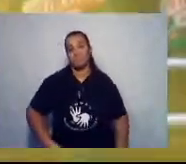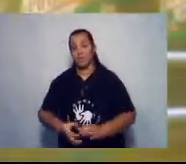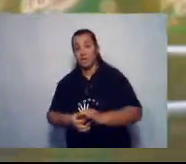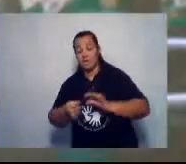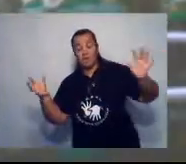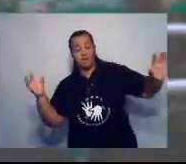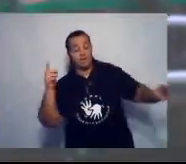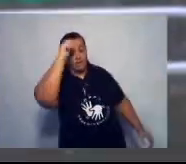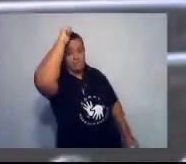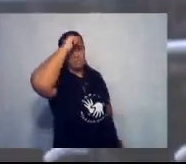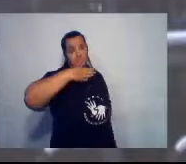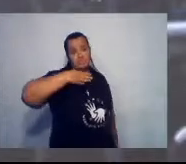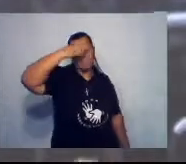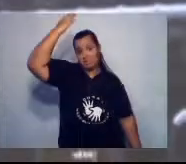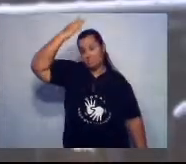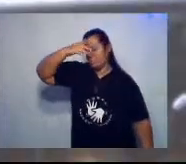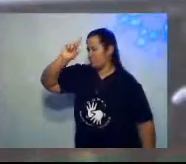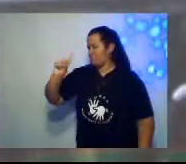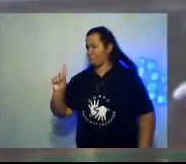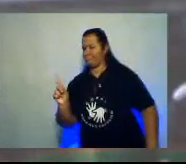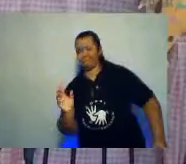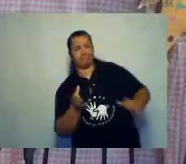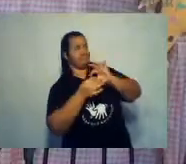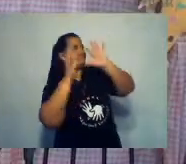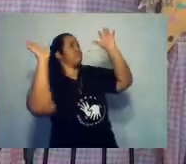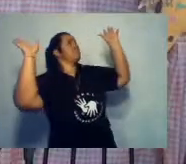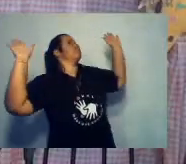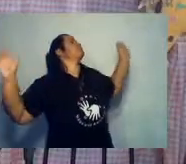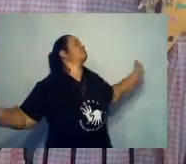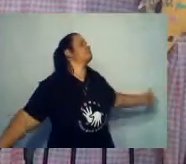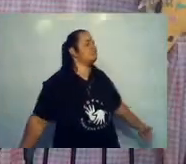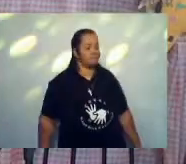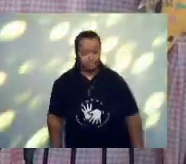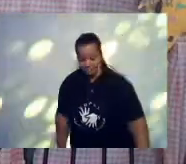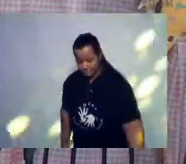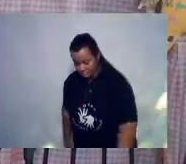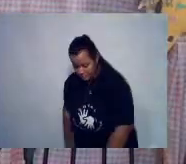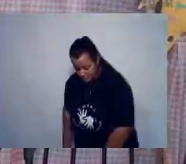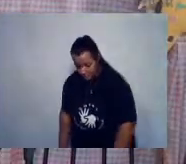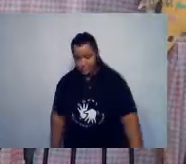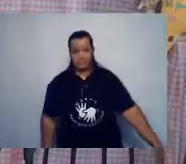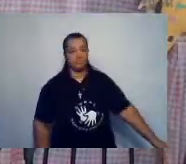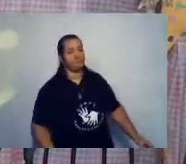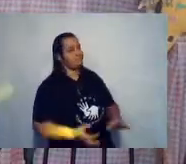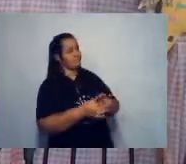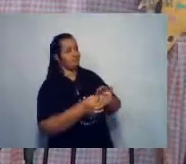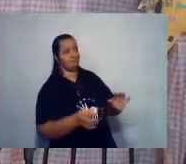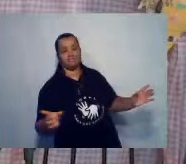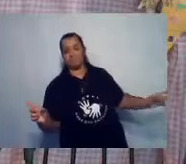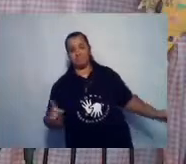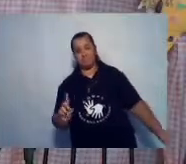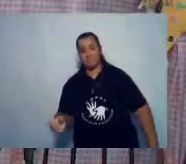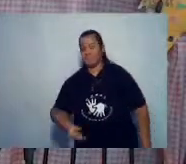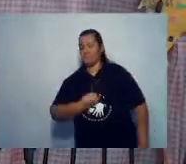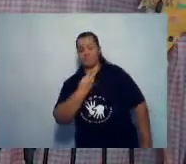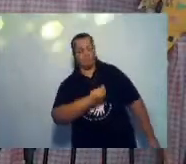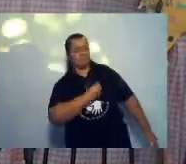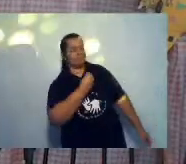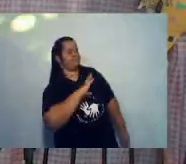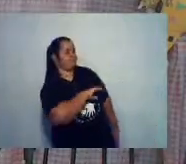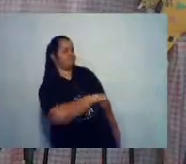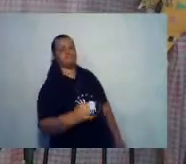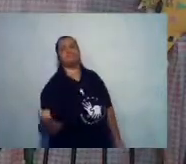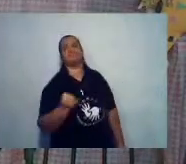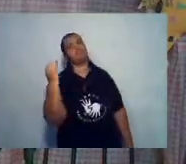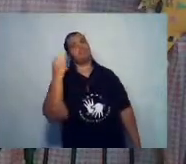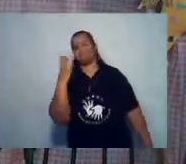não. Largar o meu chapéu pra usar gel. Meu Deus do céu, não deixo, não. Não tem amor